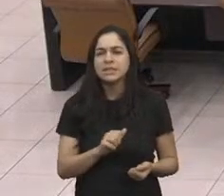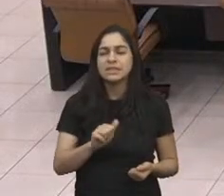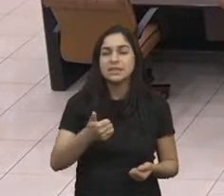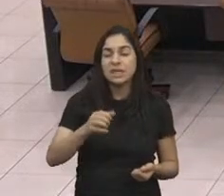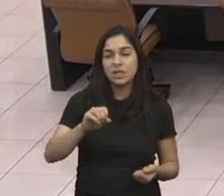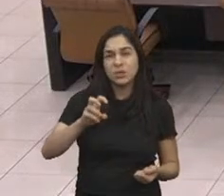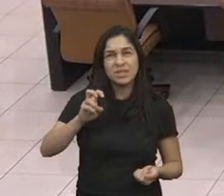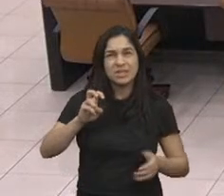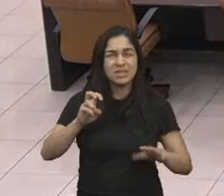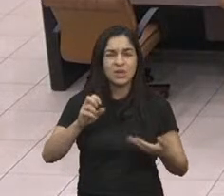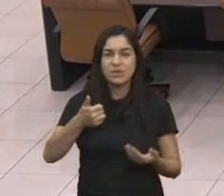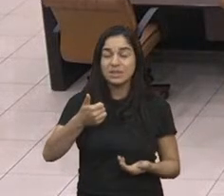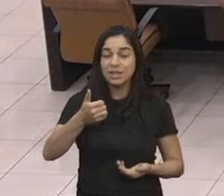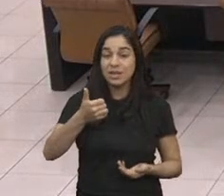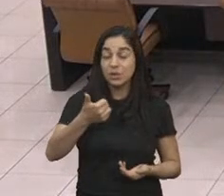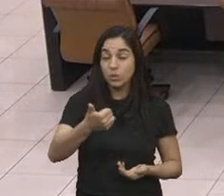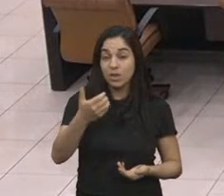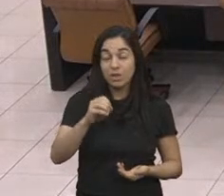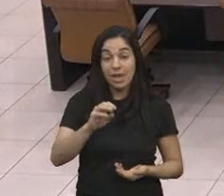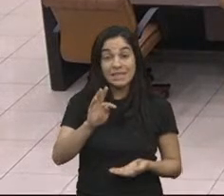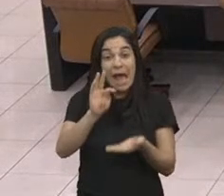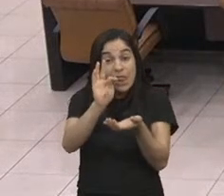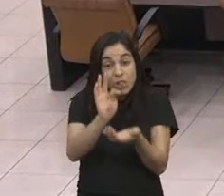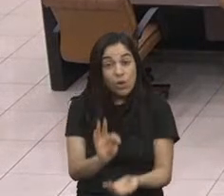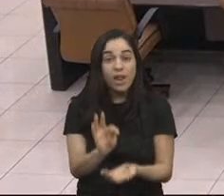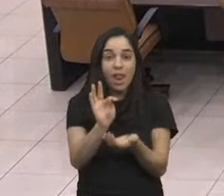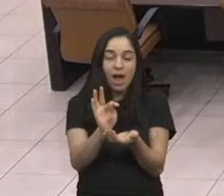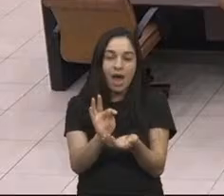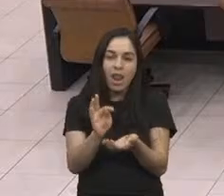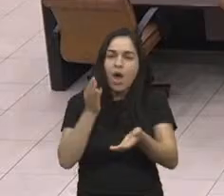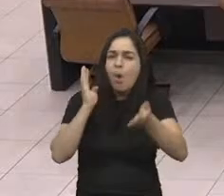105, 110 a tonelada. Um caminhão pequeno aqui,